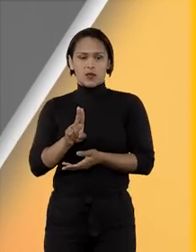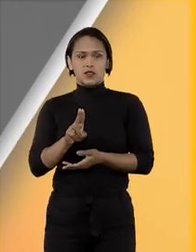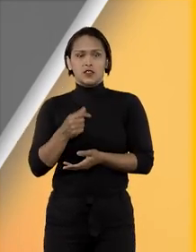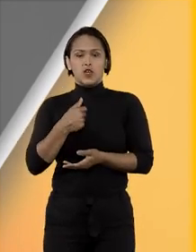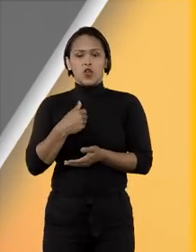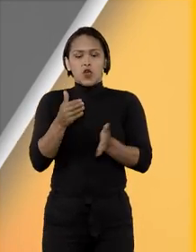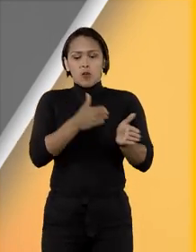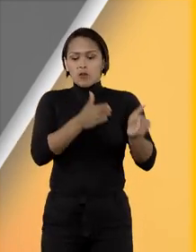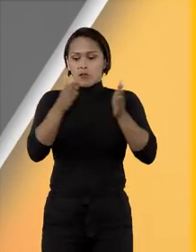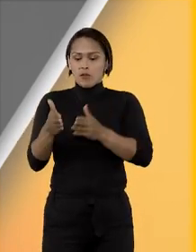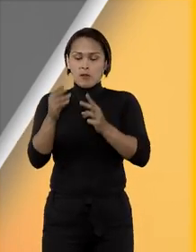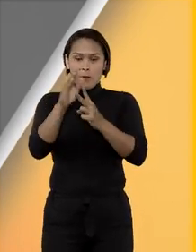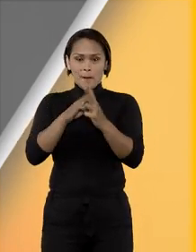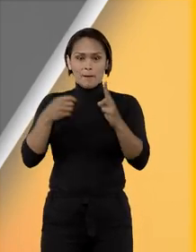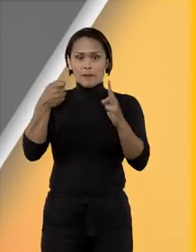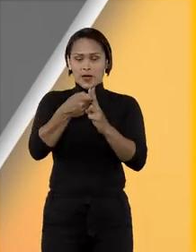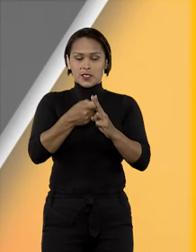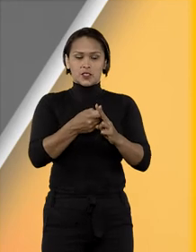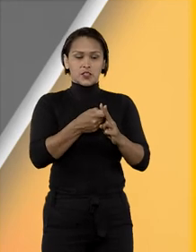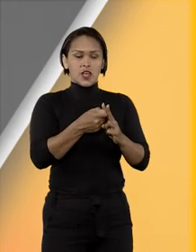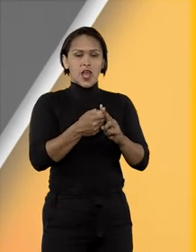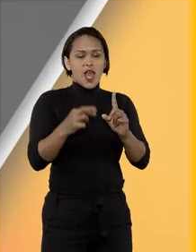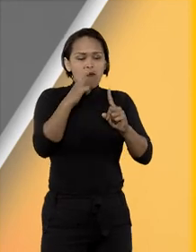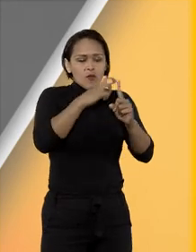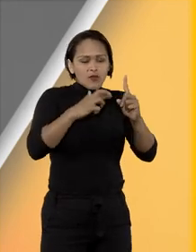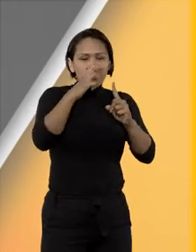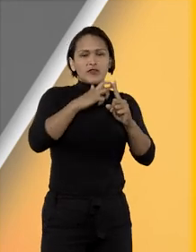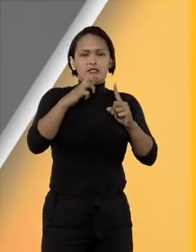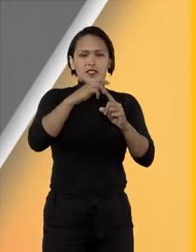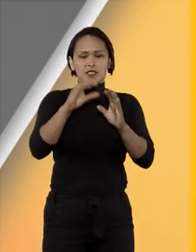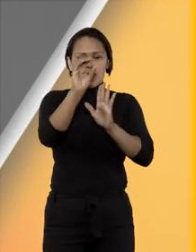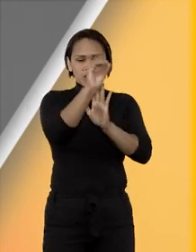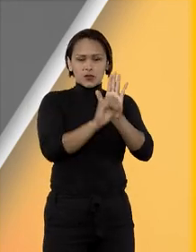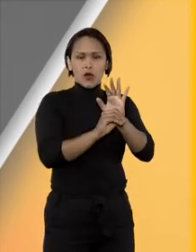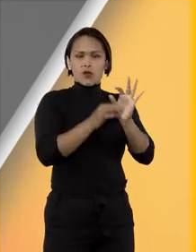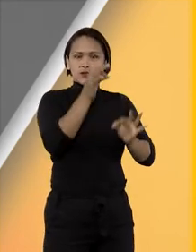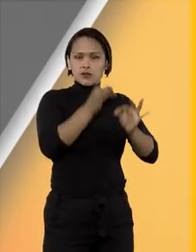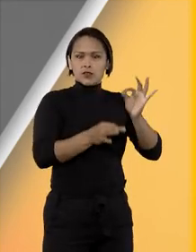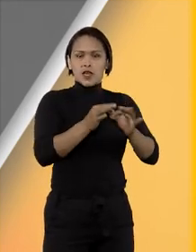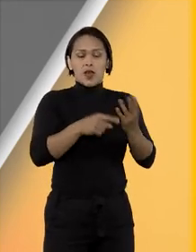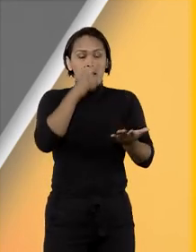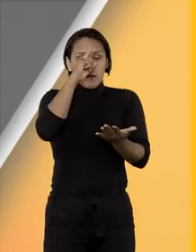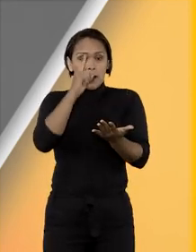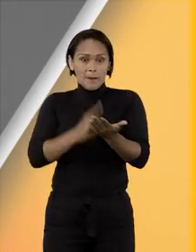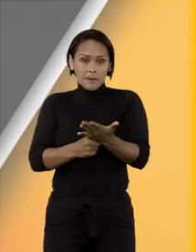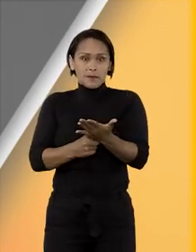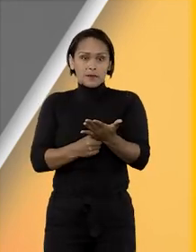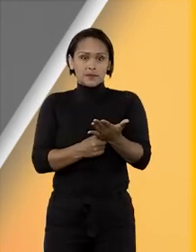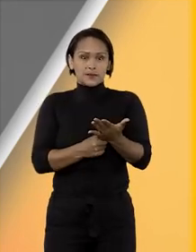como parte e quando ele atua como fiscal da ordem jurídica, não se deve dar uma aplicação